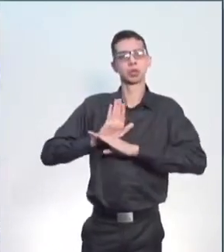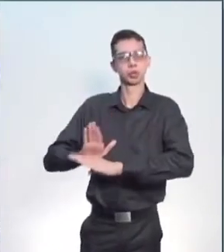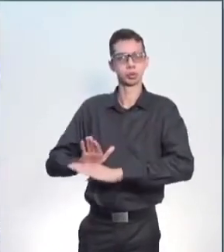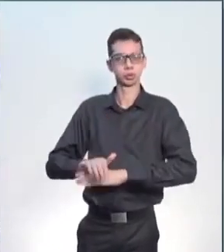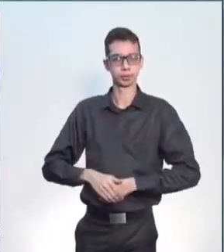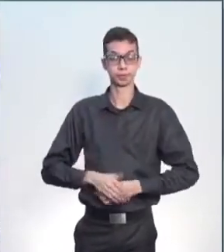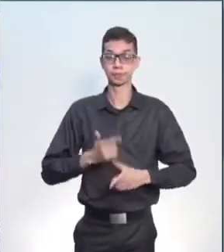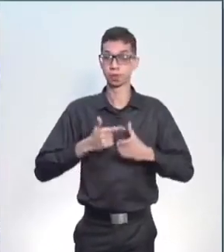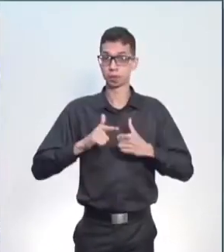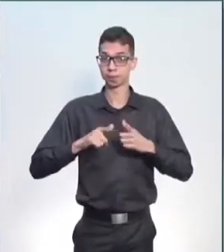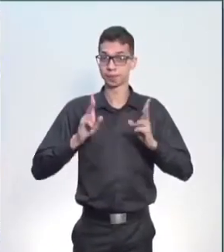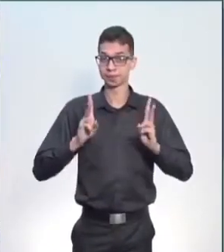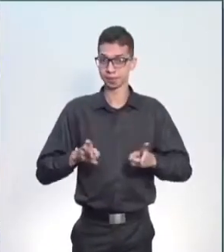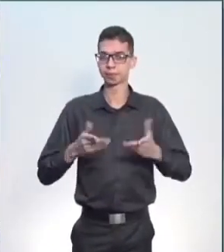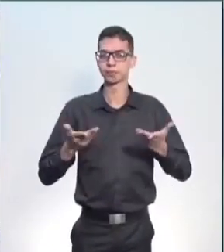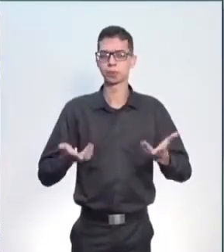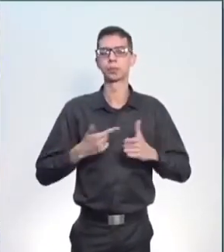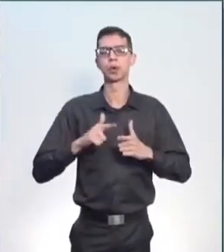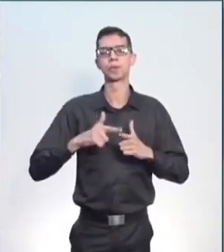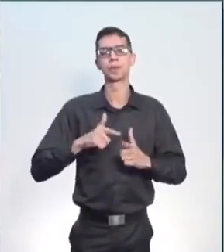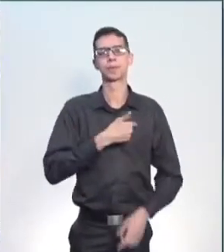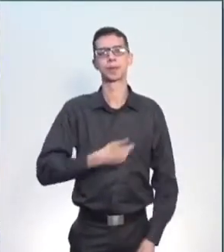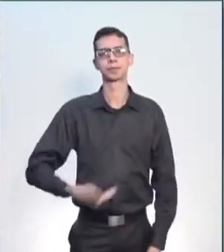problema público, ele sempre se dá,